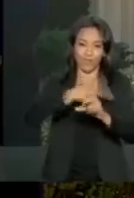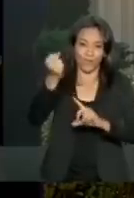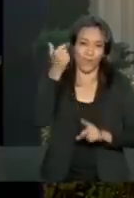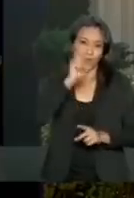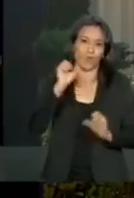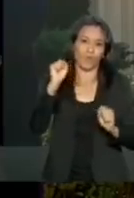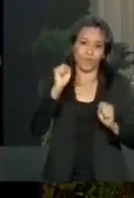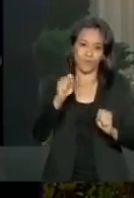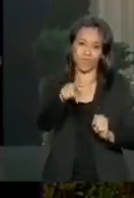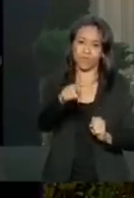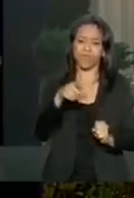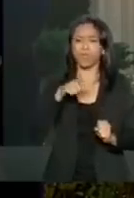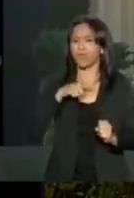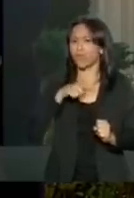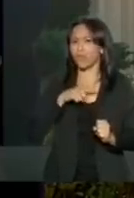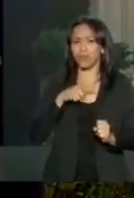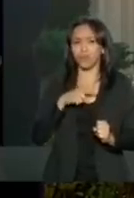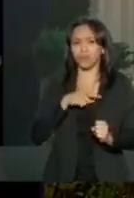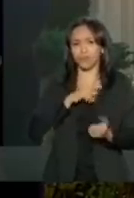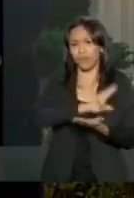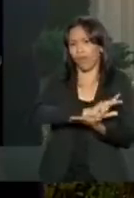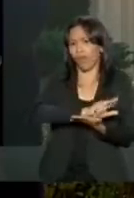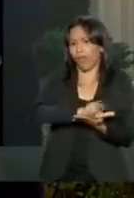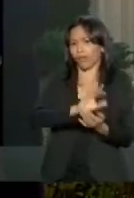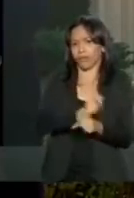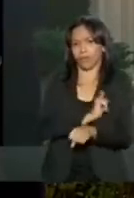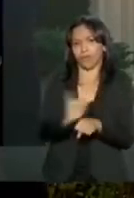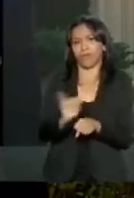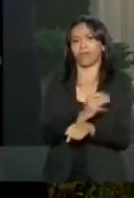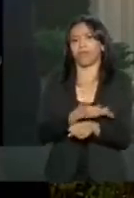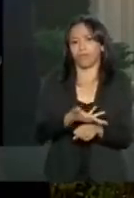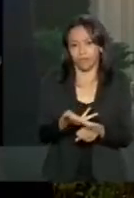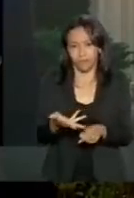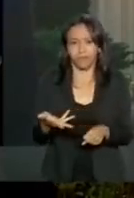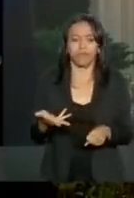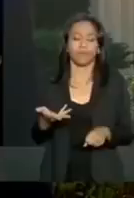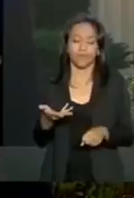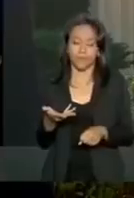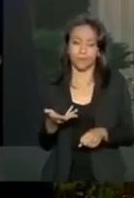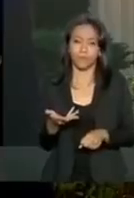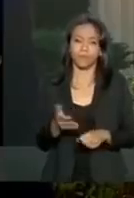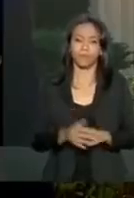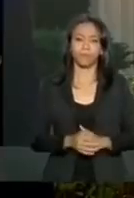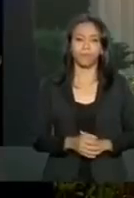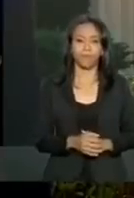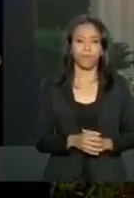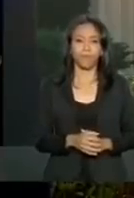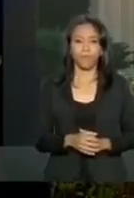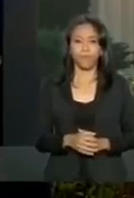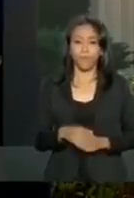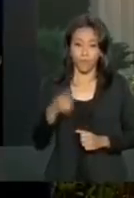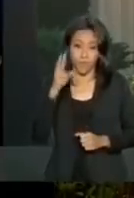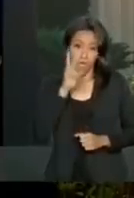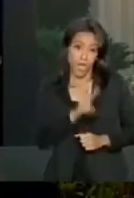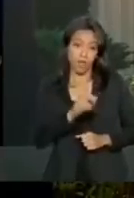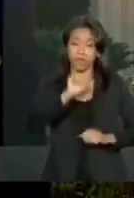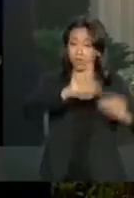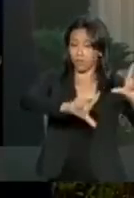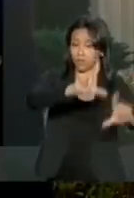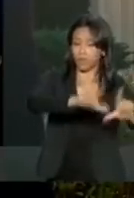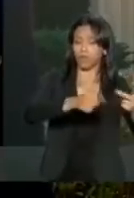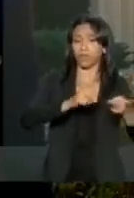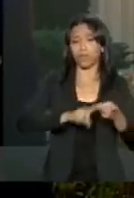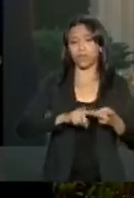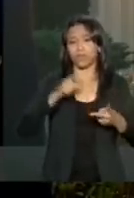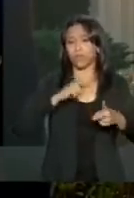e temos tantas cartas na mão, o que inclui redes. Se observarmos os canais